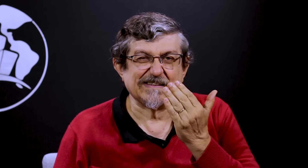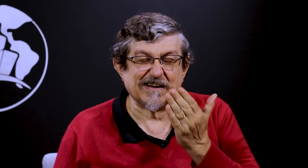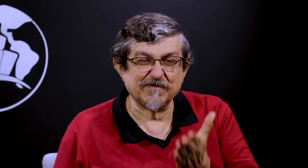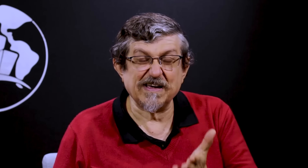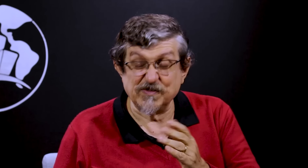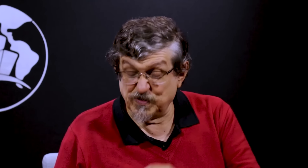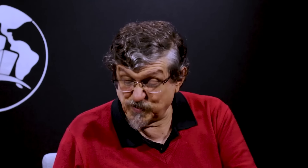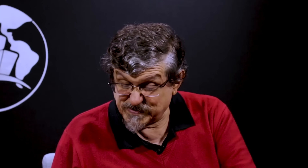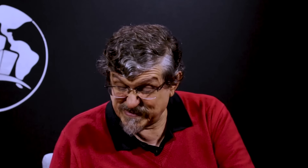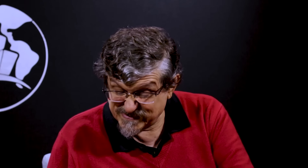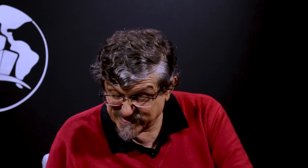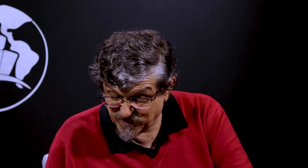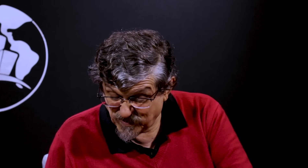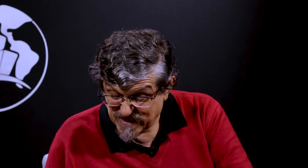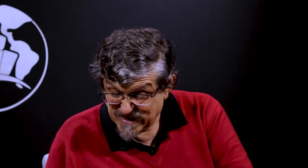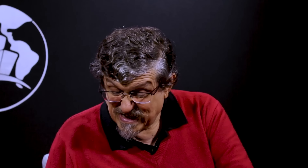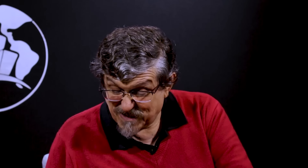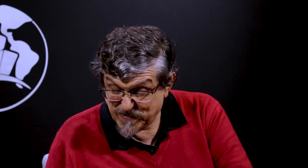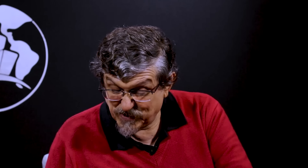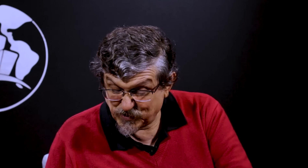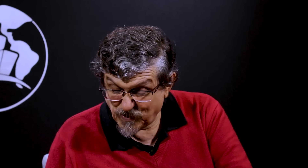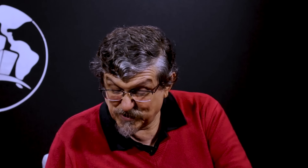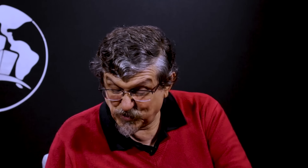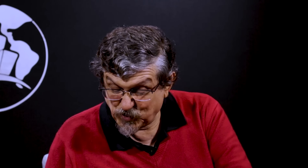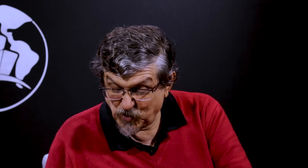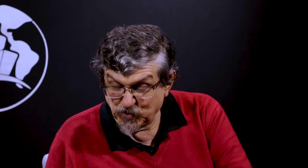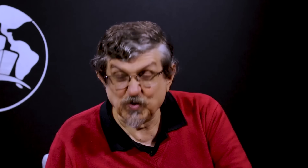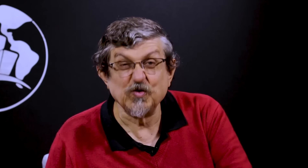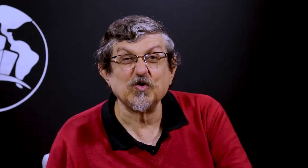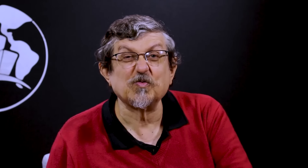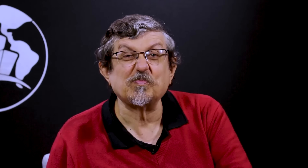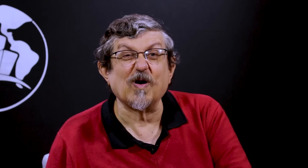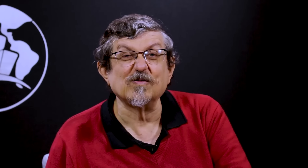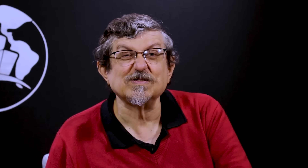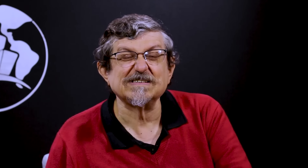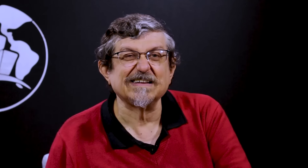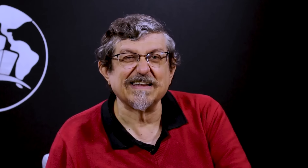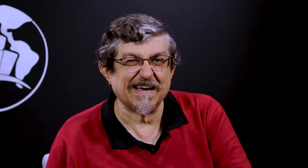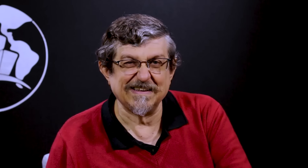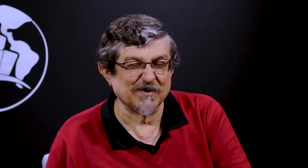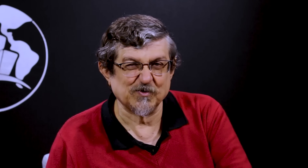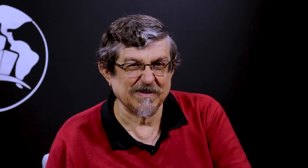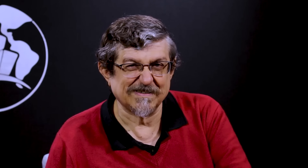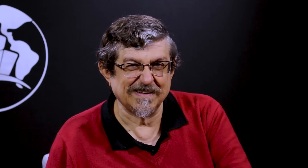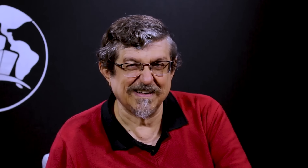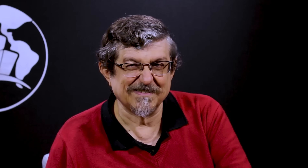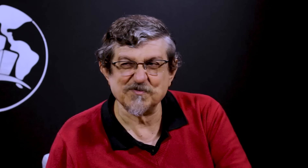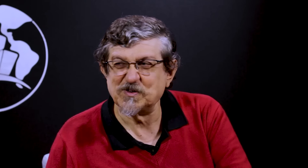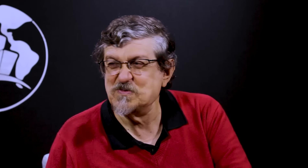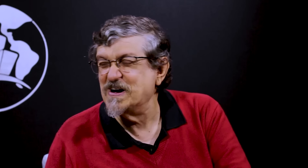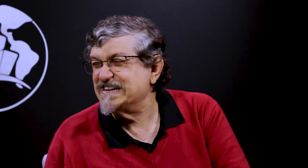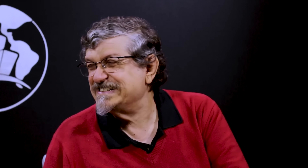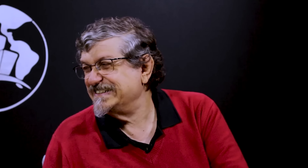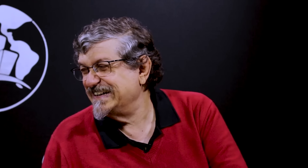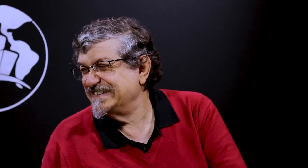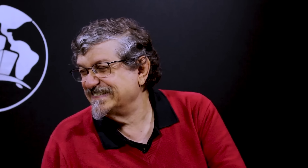que através de você serão abençoados todos os povos da terra e da sua descendência. Eu